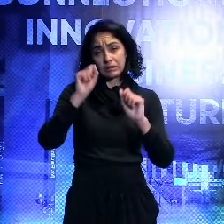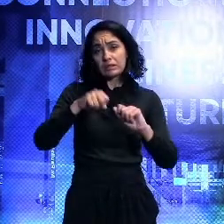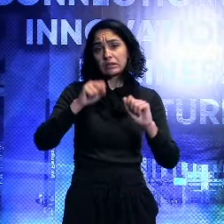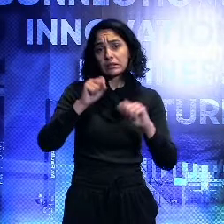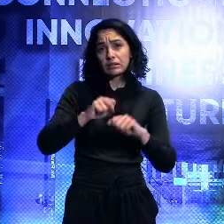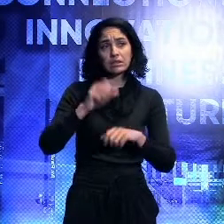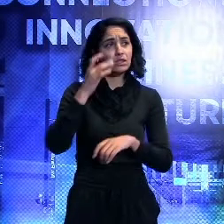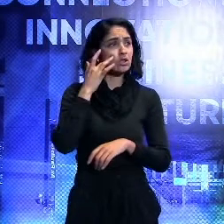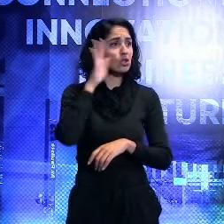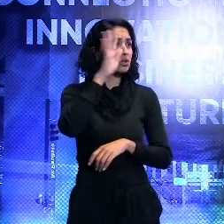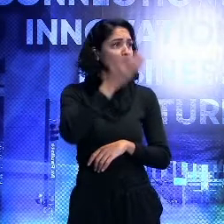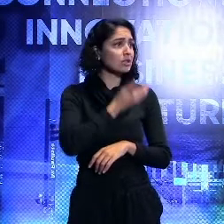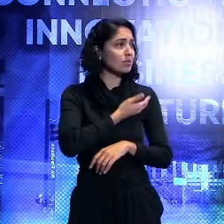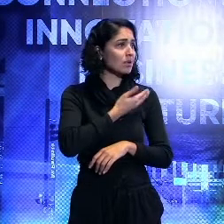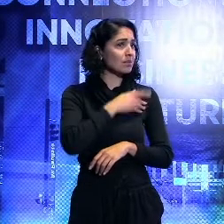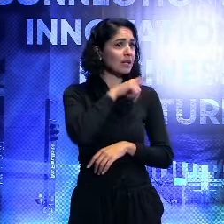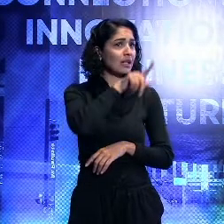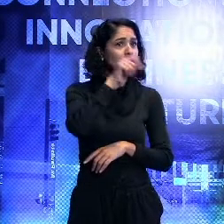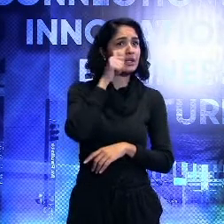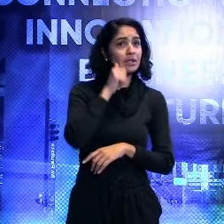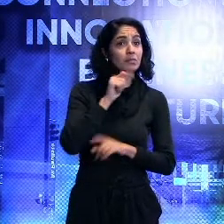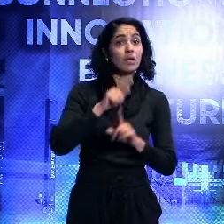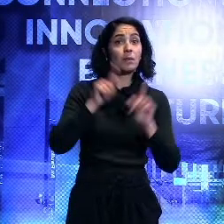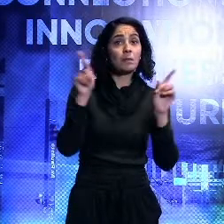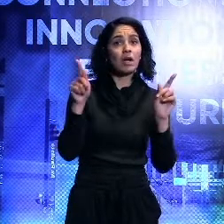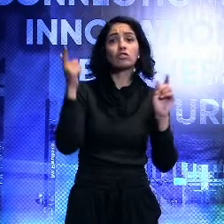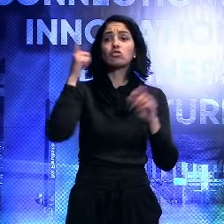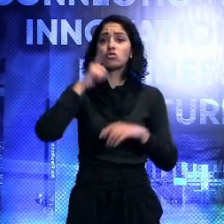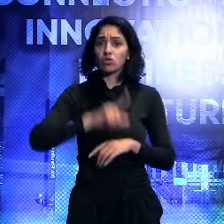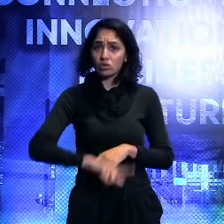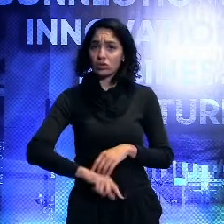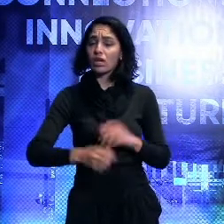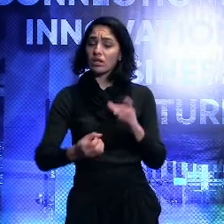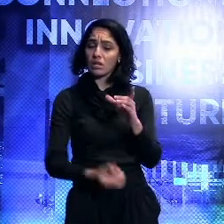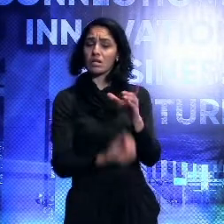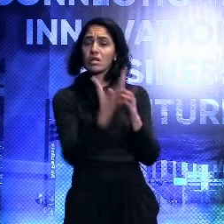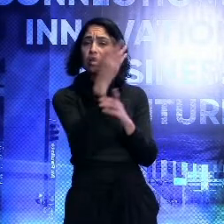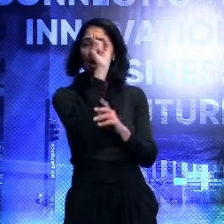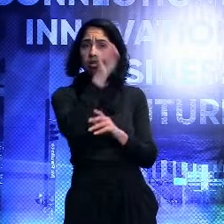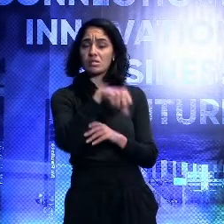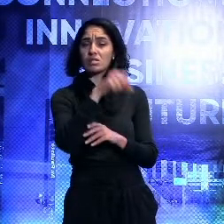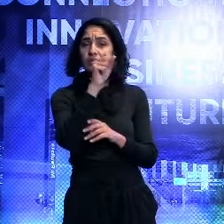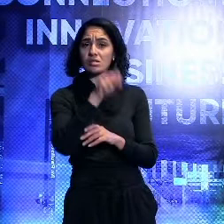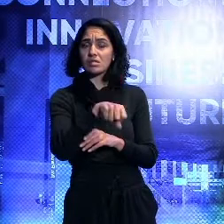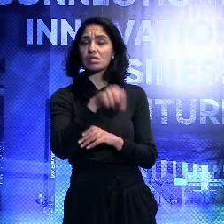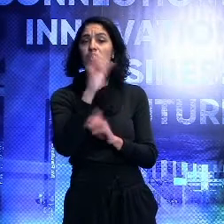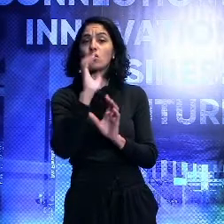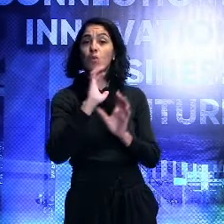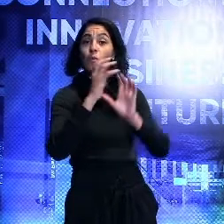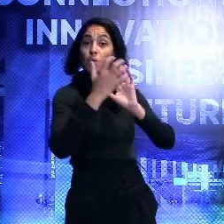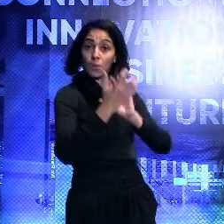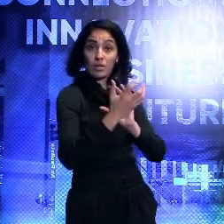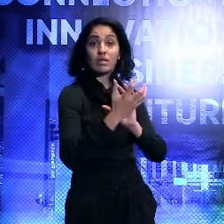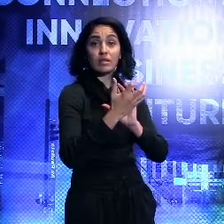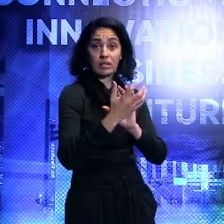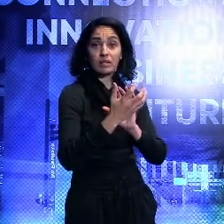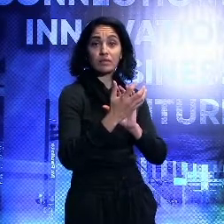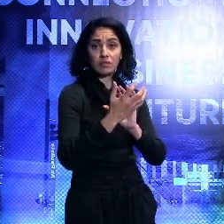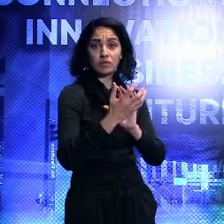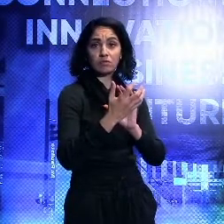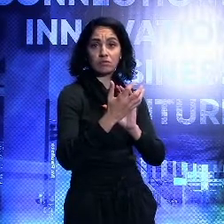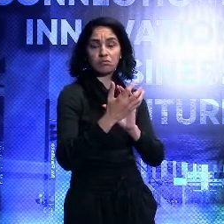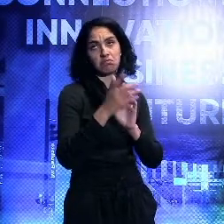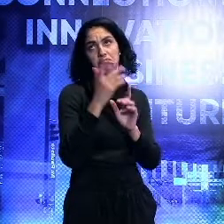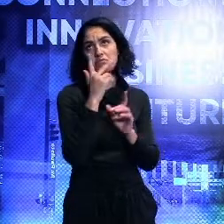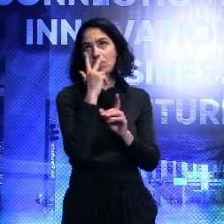está me acompanhando online. Mas, sim, você consegue, por exemplo, criar uma interface imersiva, vamos dizer, uma cabine,